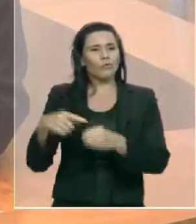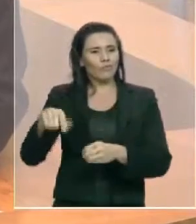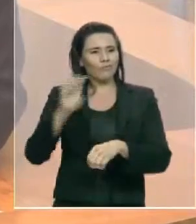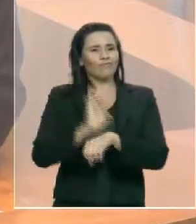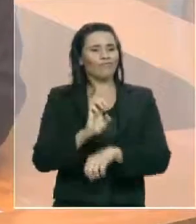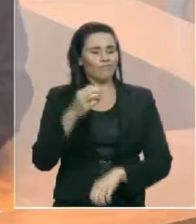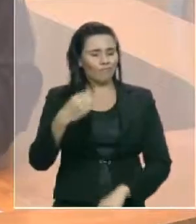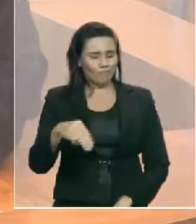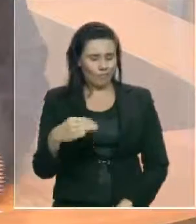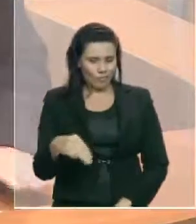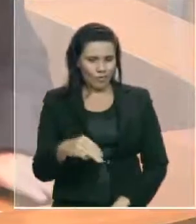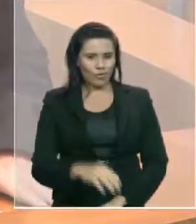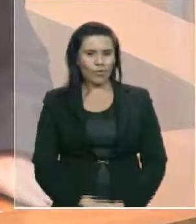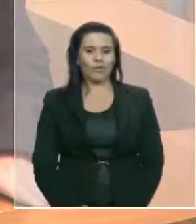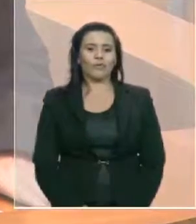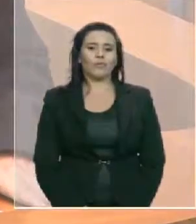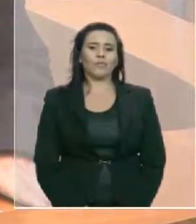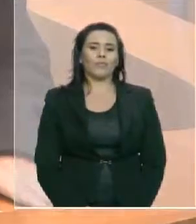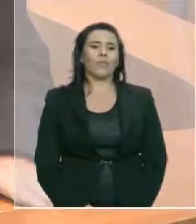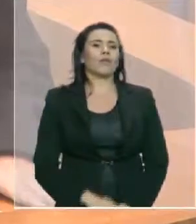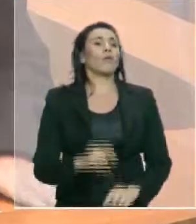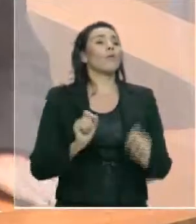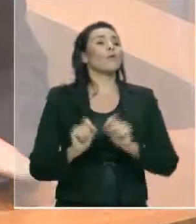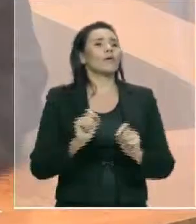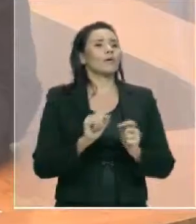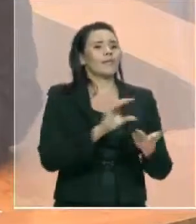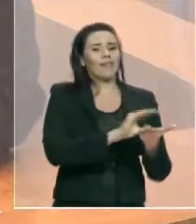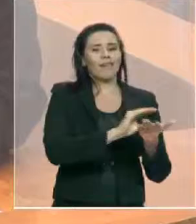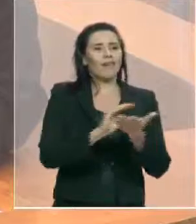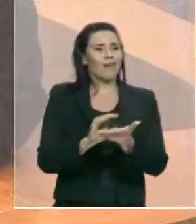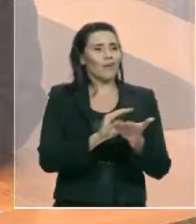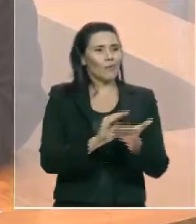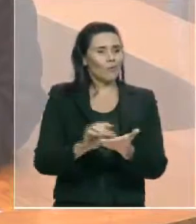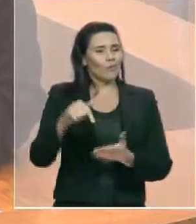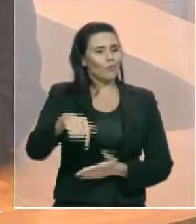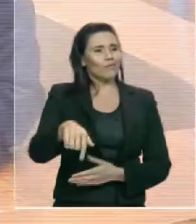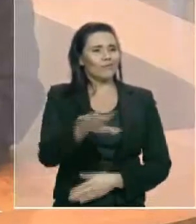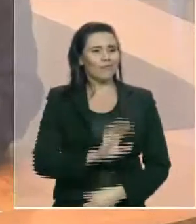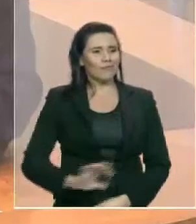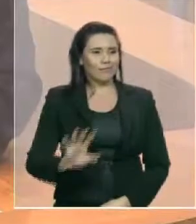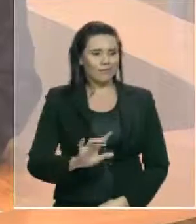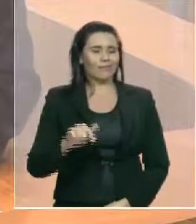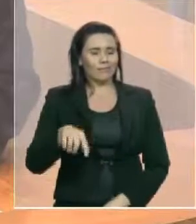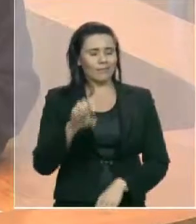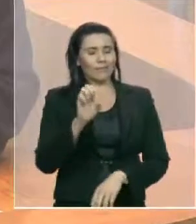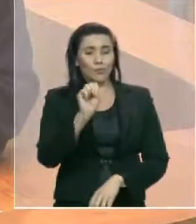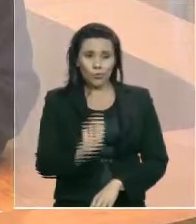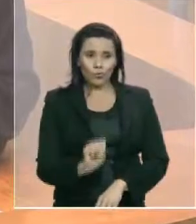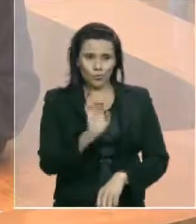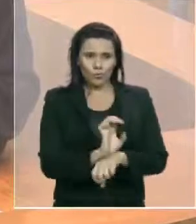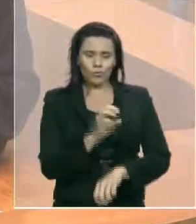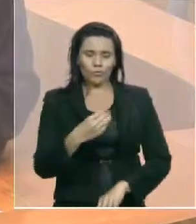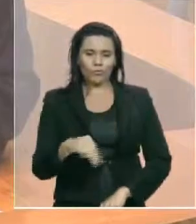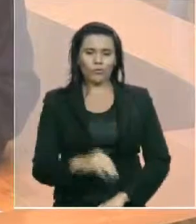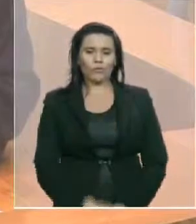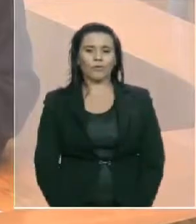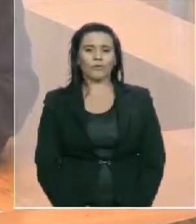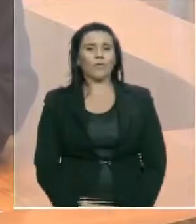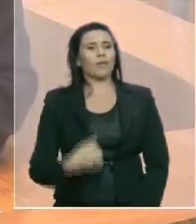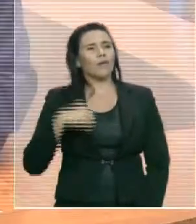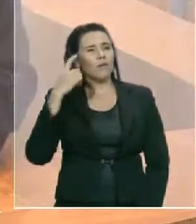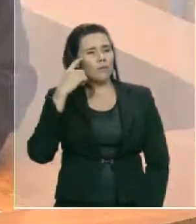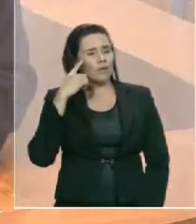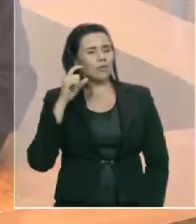bancada federal, destine recursos para essa região e também que o governo do estado do Maranhão priorize